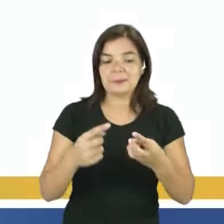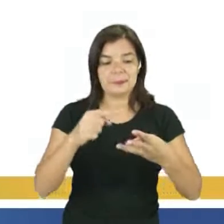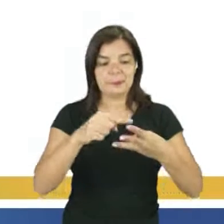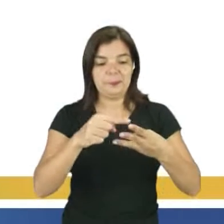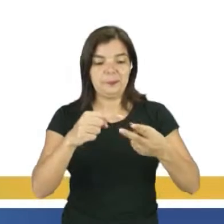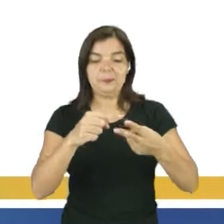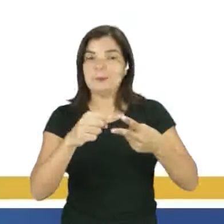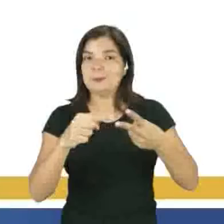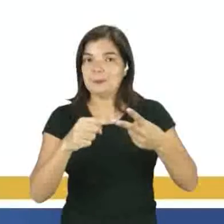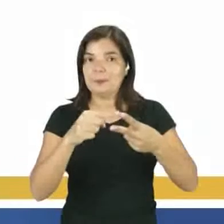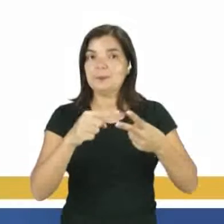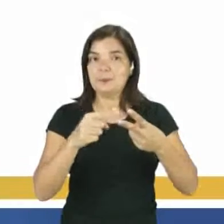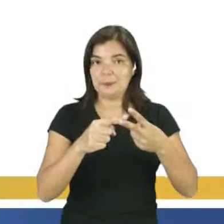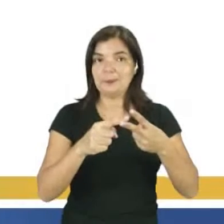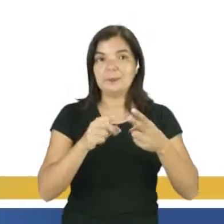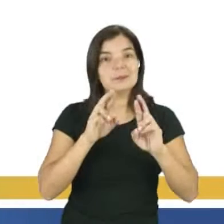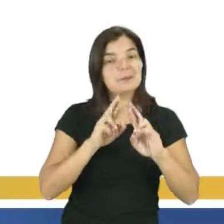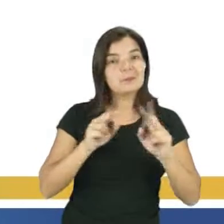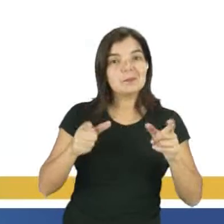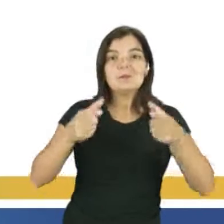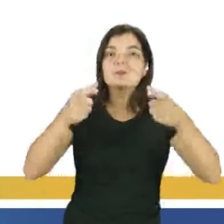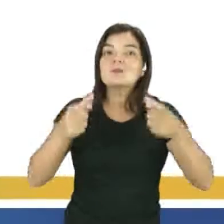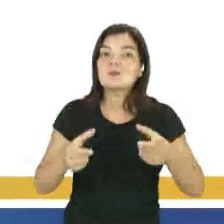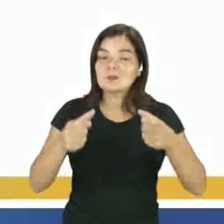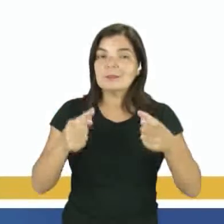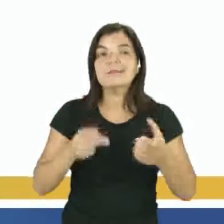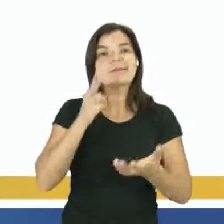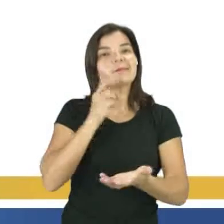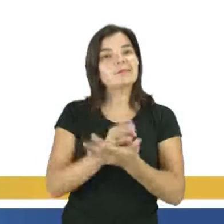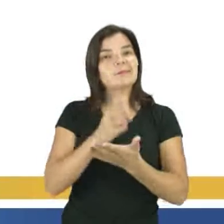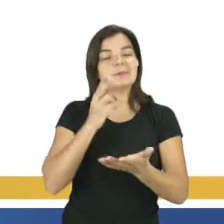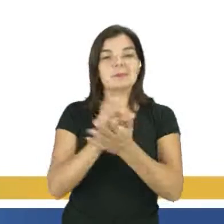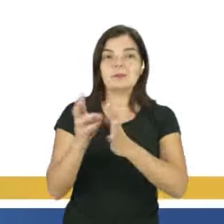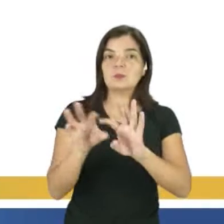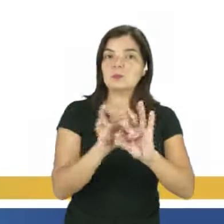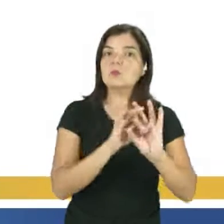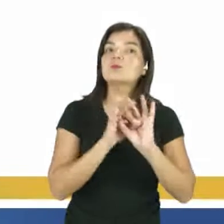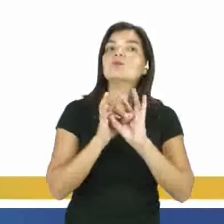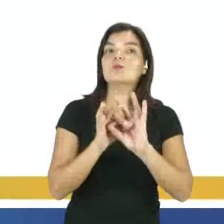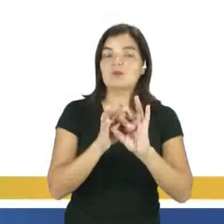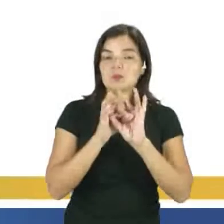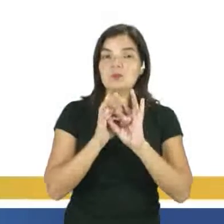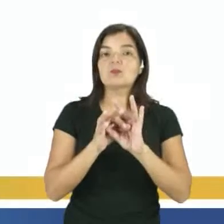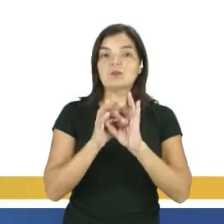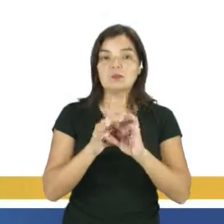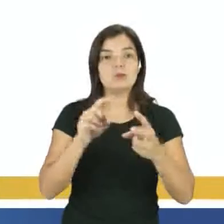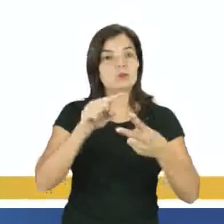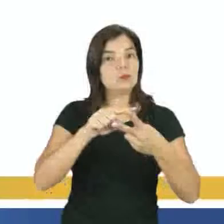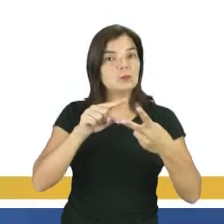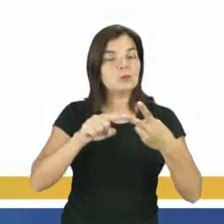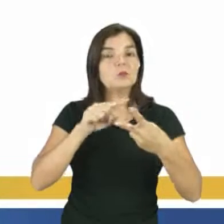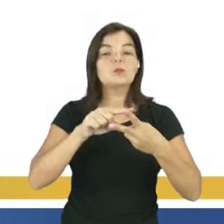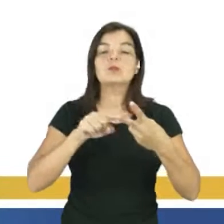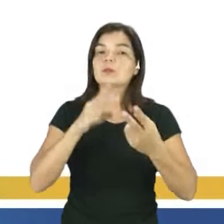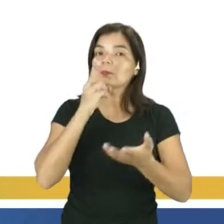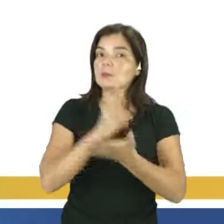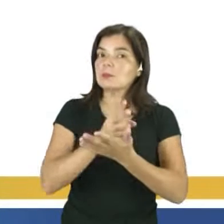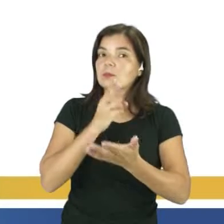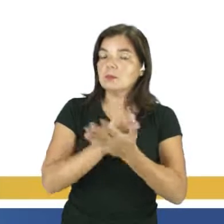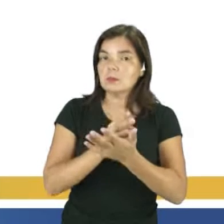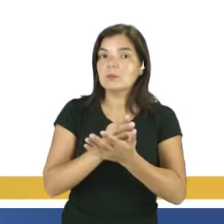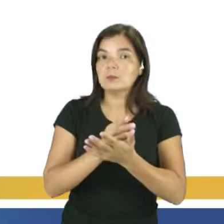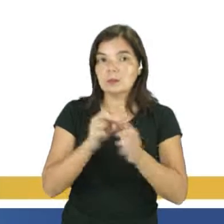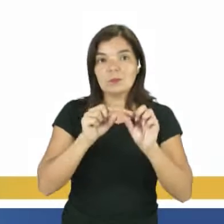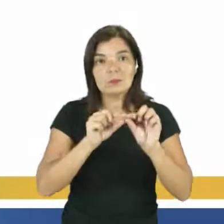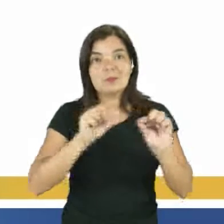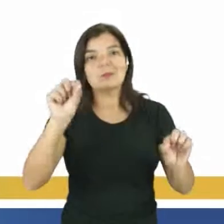dois pontos distintos no espaço sempre estão alinhados, ou seja, dois pontos distintos sempre determinam